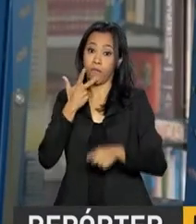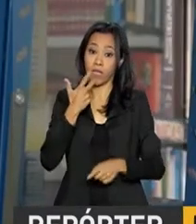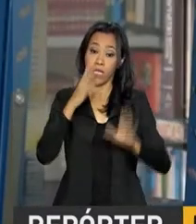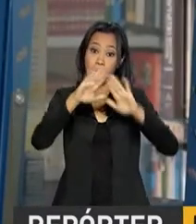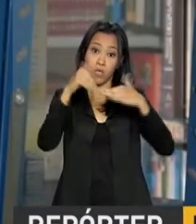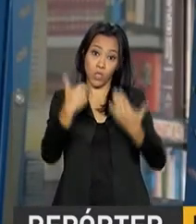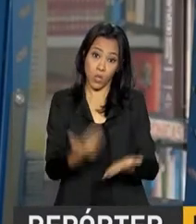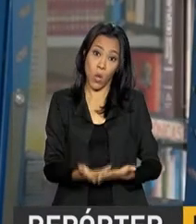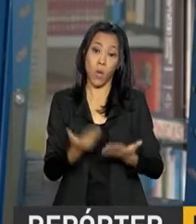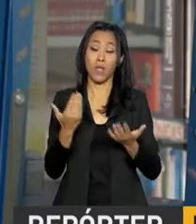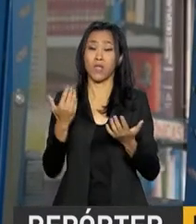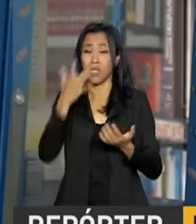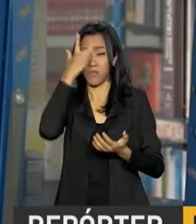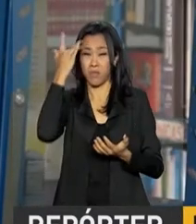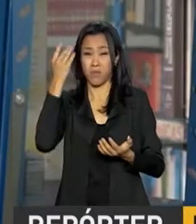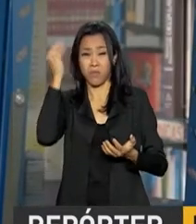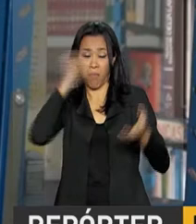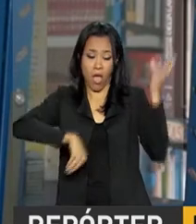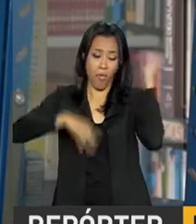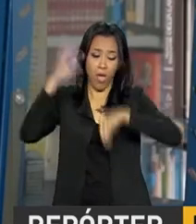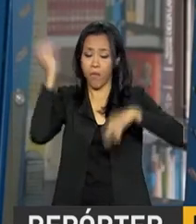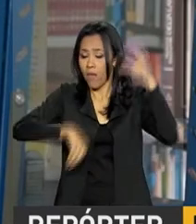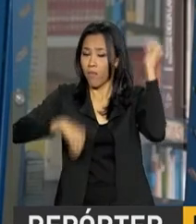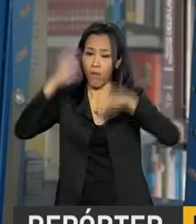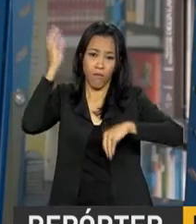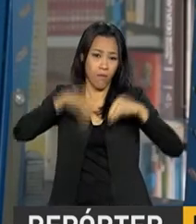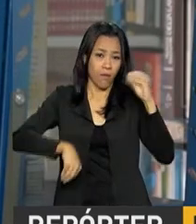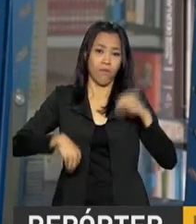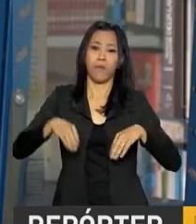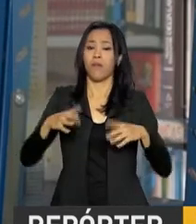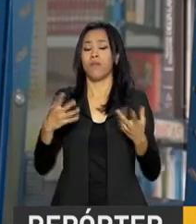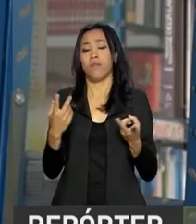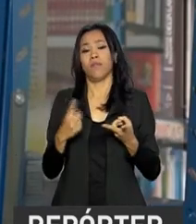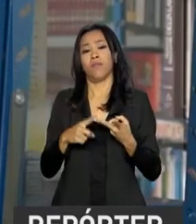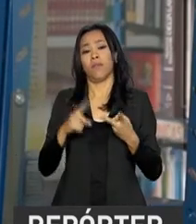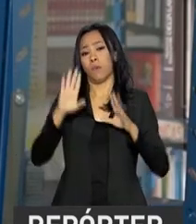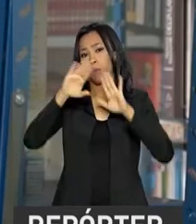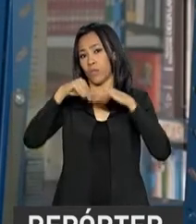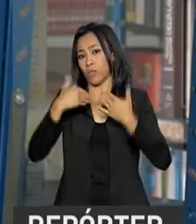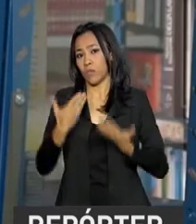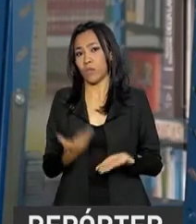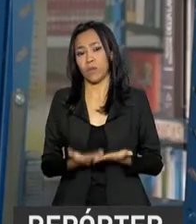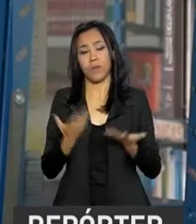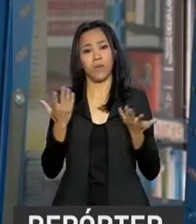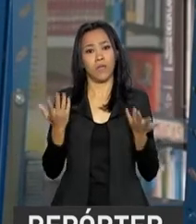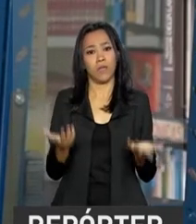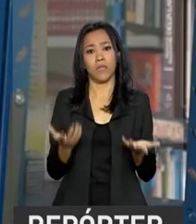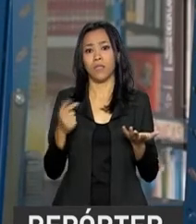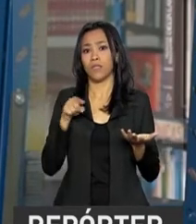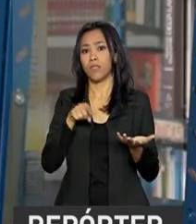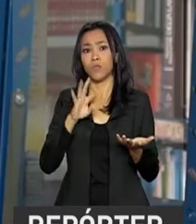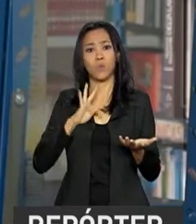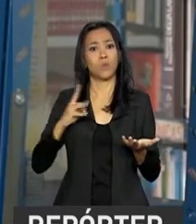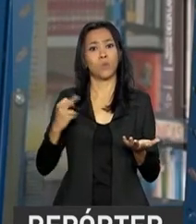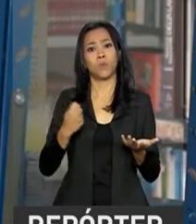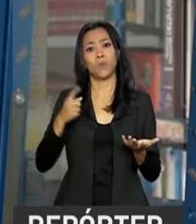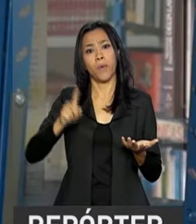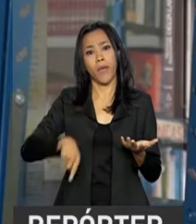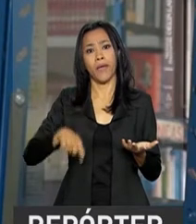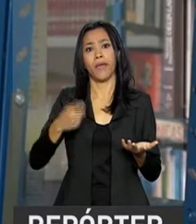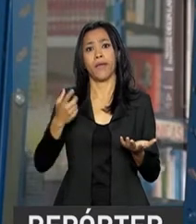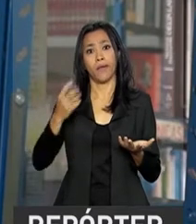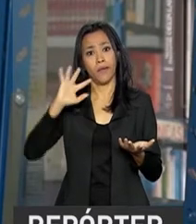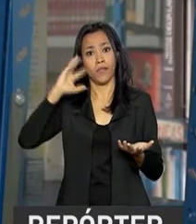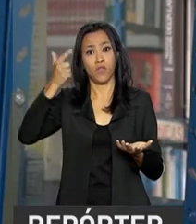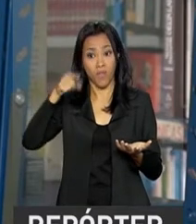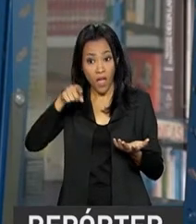evasão escolar repetência uma escola também com um olhar muito positivo onde tudo é resolvido na base da suspensão de